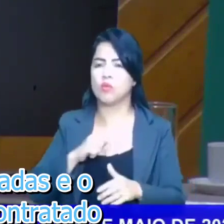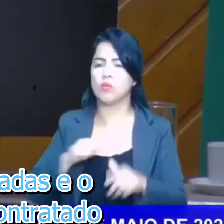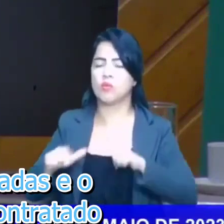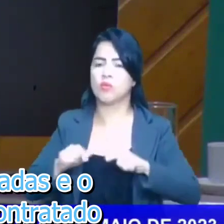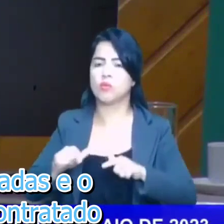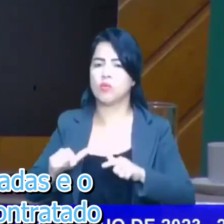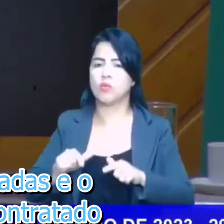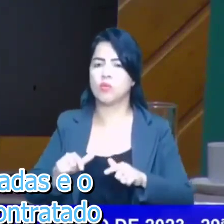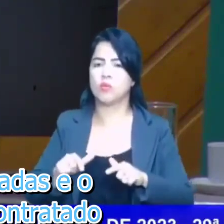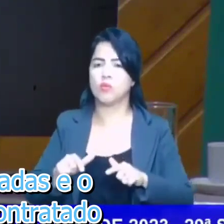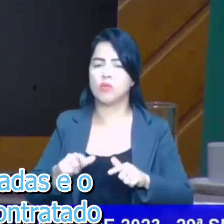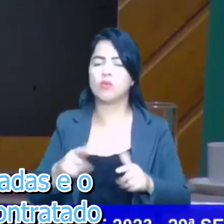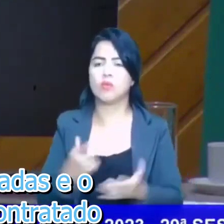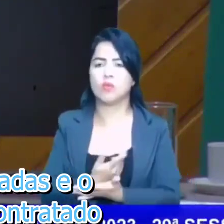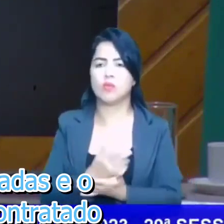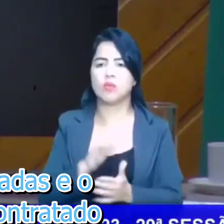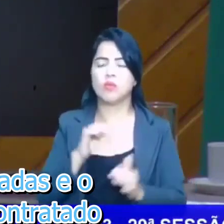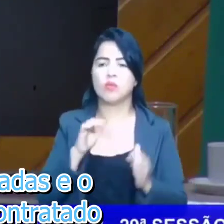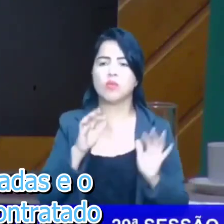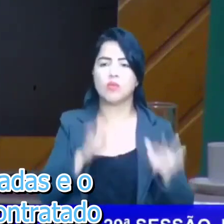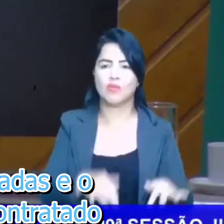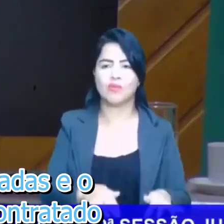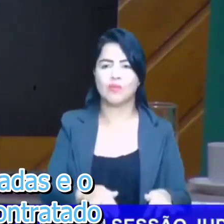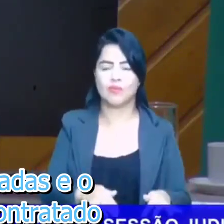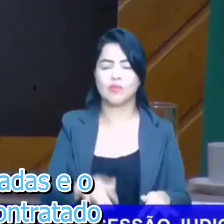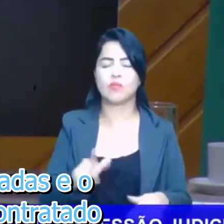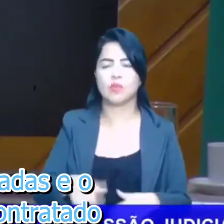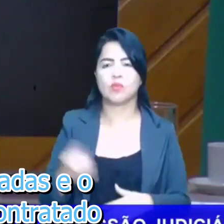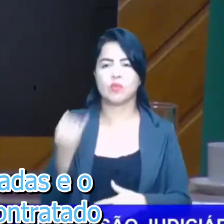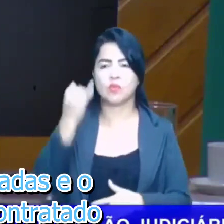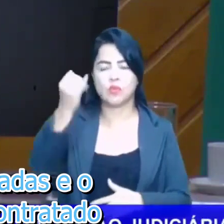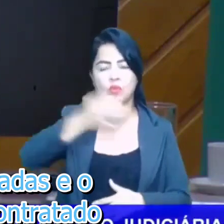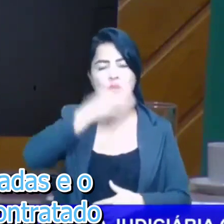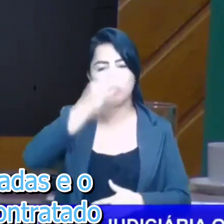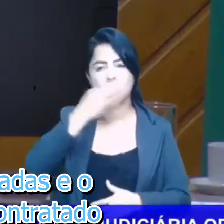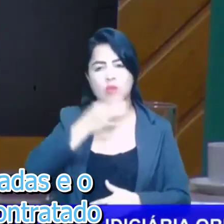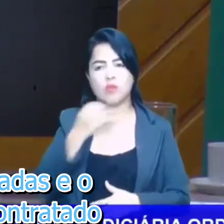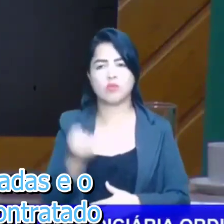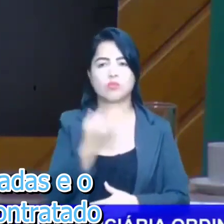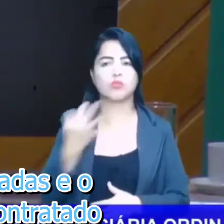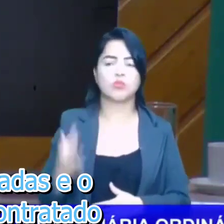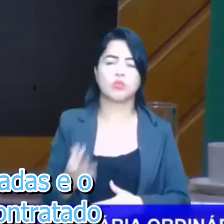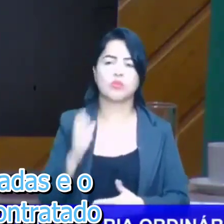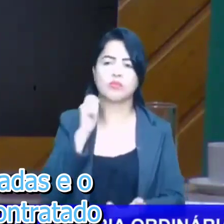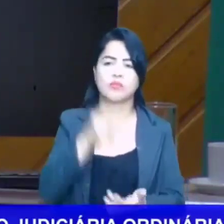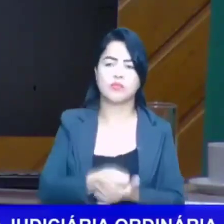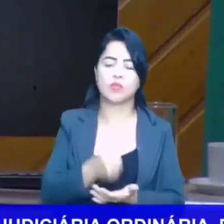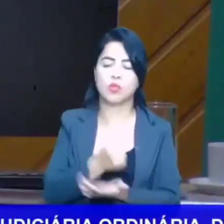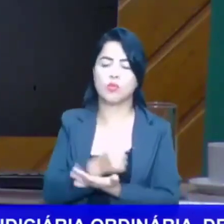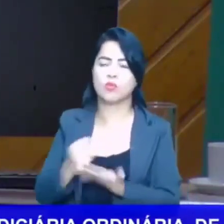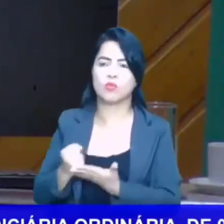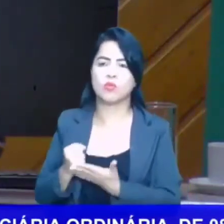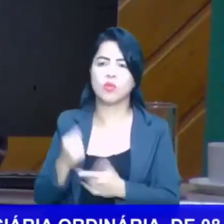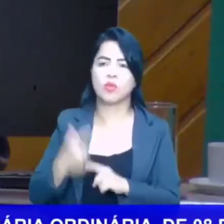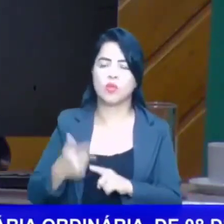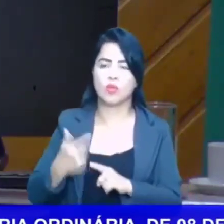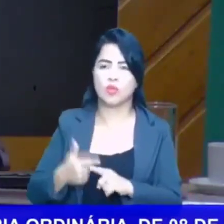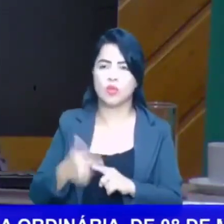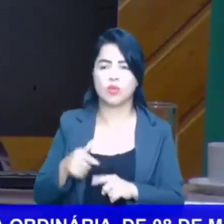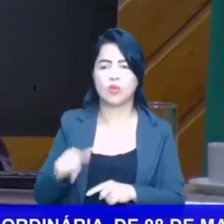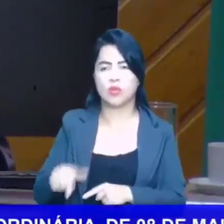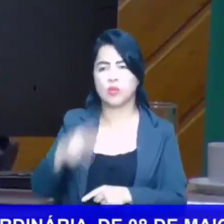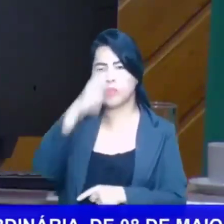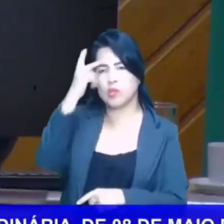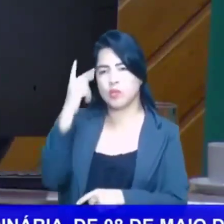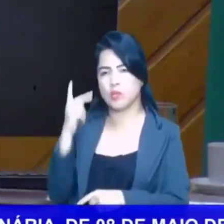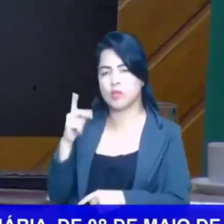atividades executadas e o último item é muito importante, justificativa do preço contratado. Porque o legislador